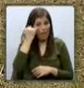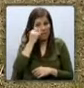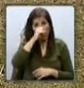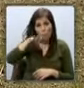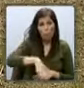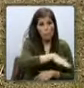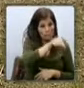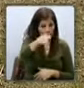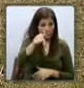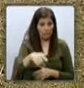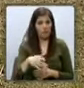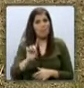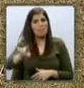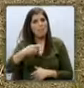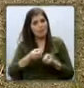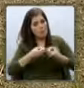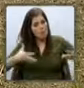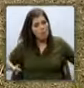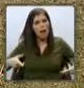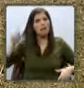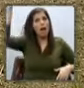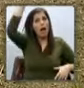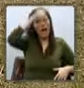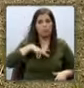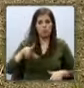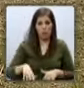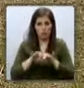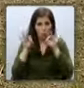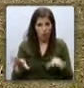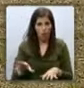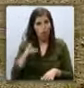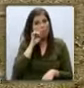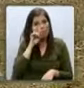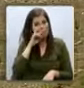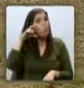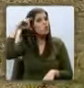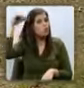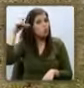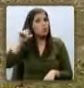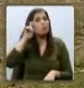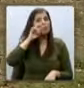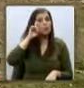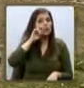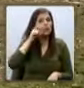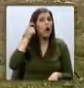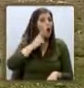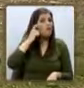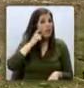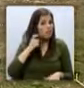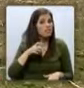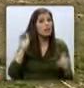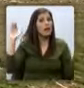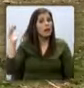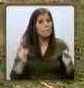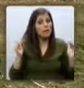montezinho deve ser replicado noutros pontos do país para proteger os lobos para proteger os rebanhos e diminuir a